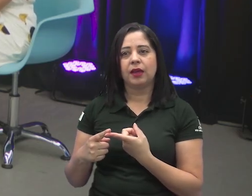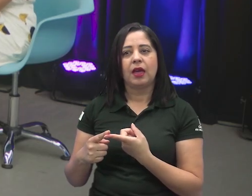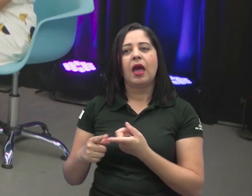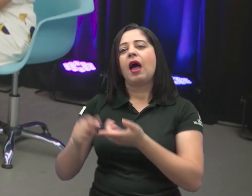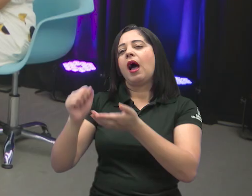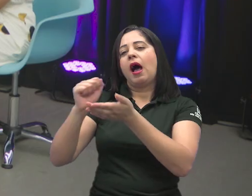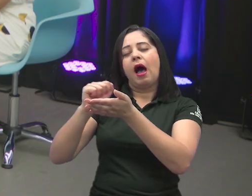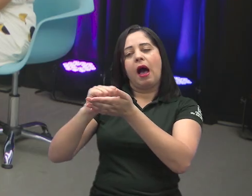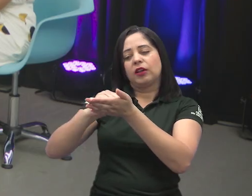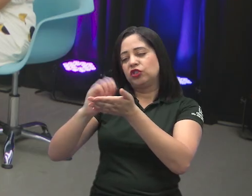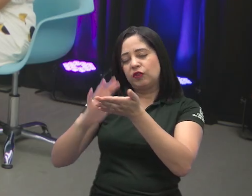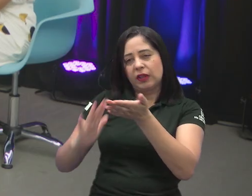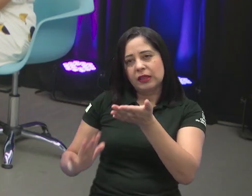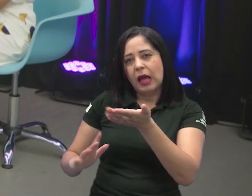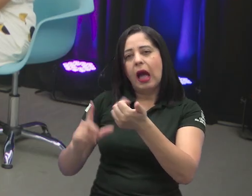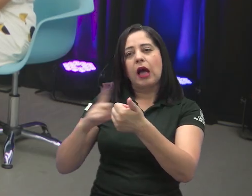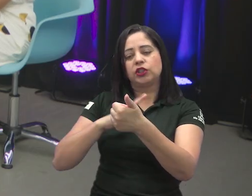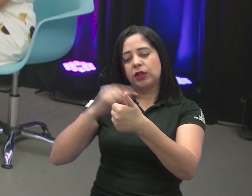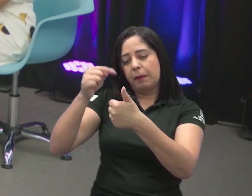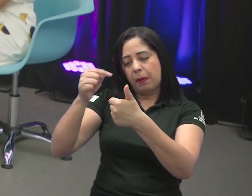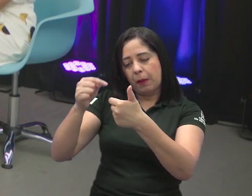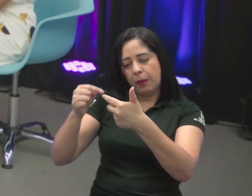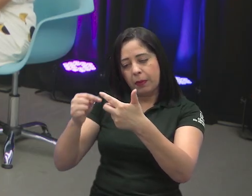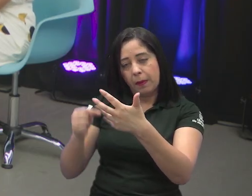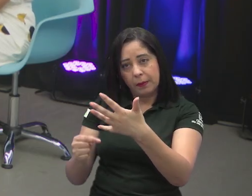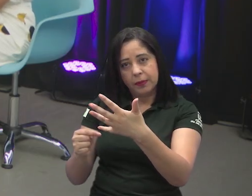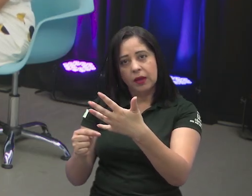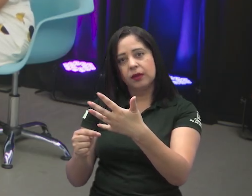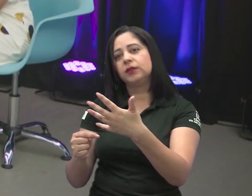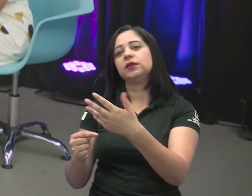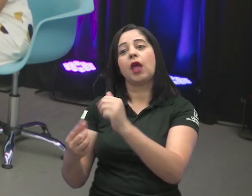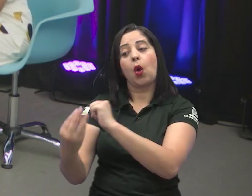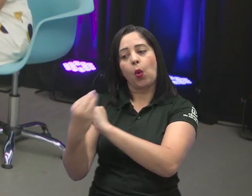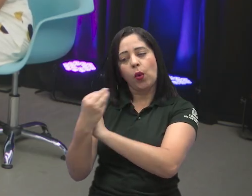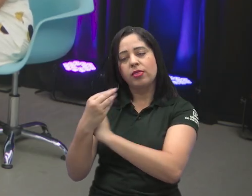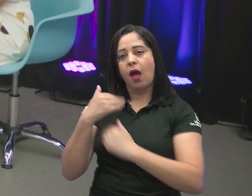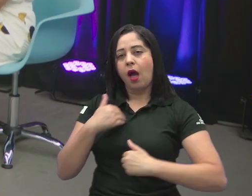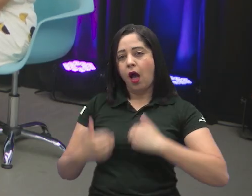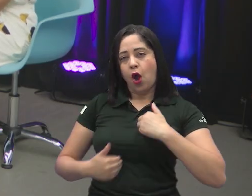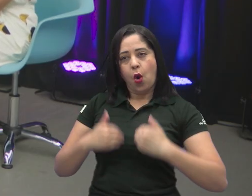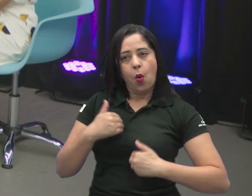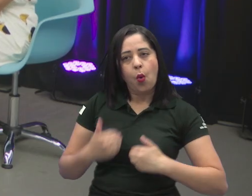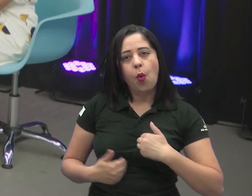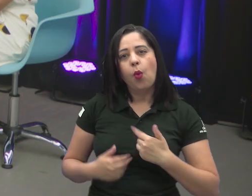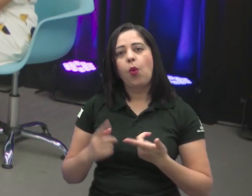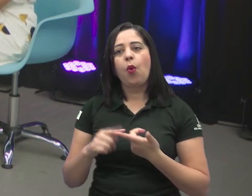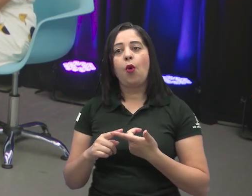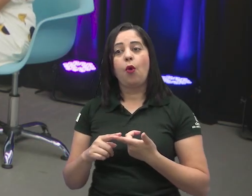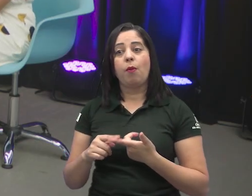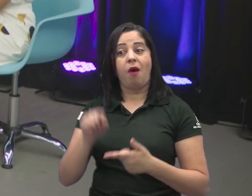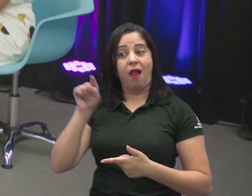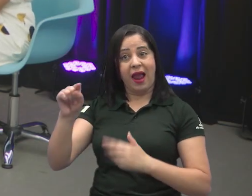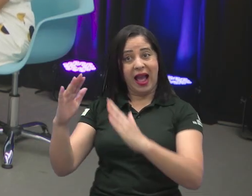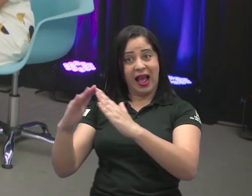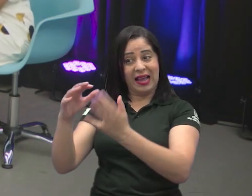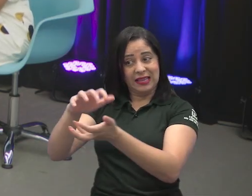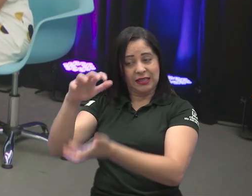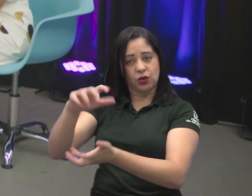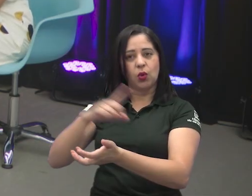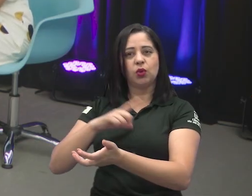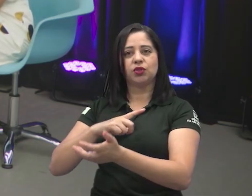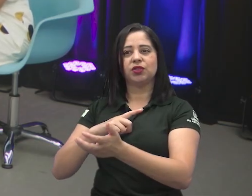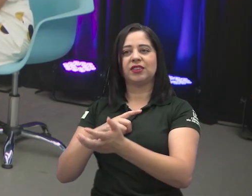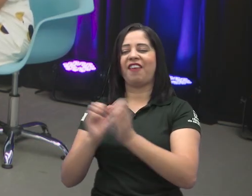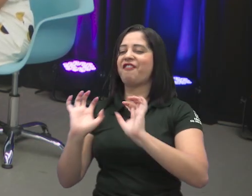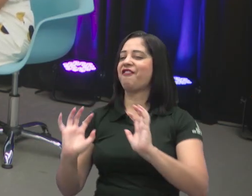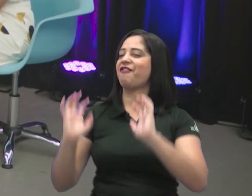fazer todas essas questões que você falou que são importantes na prevenção, que é o cuidado do corpo físico, que tem as rodas, né? Que tem as atividades,